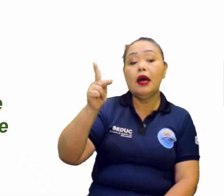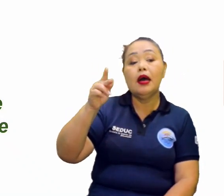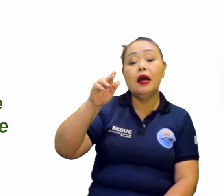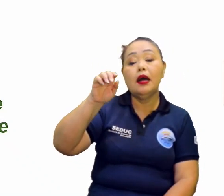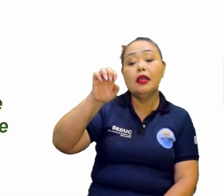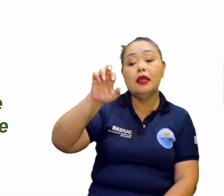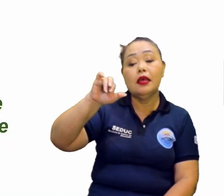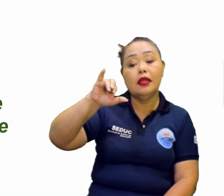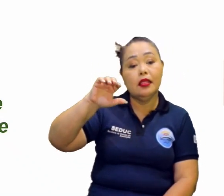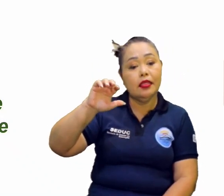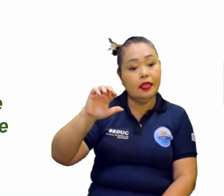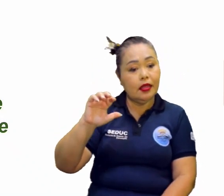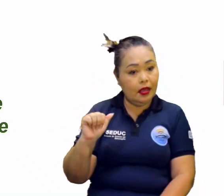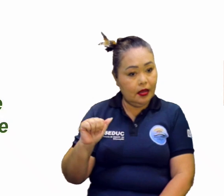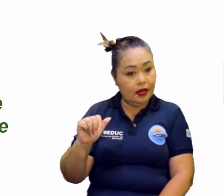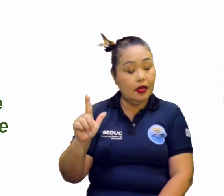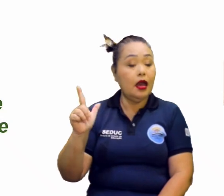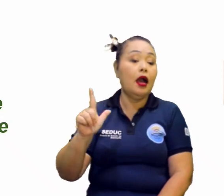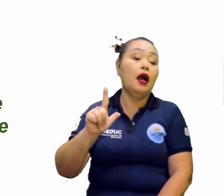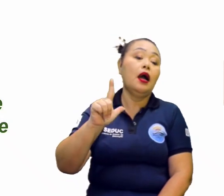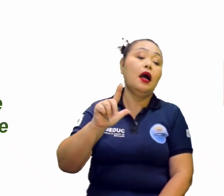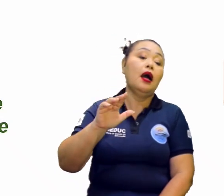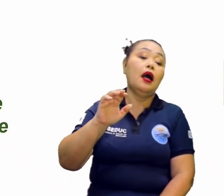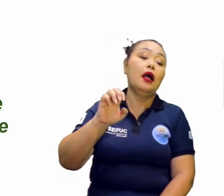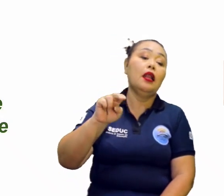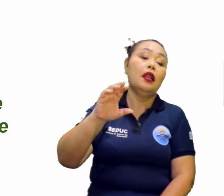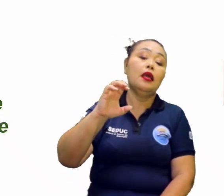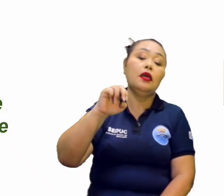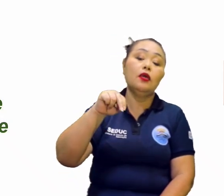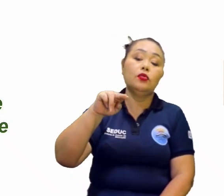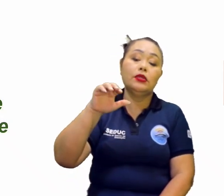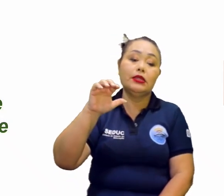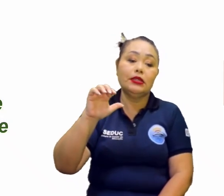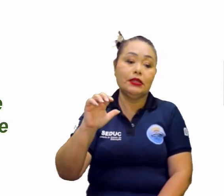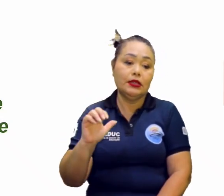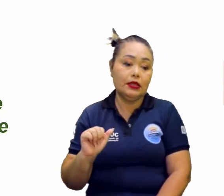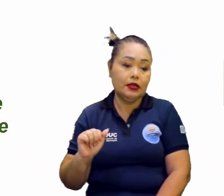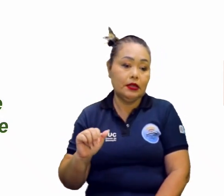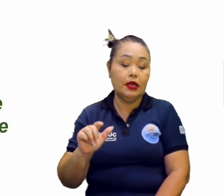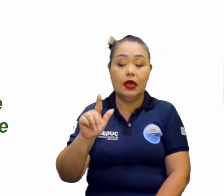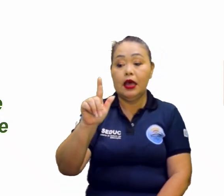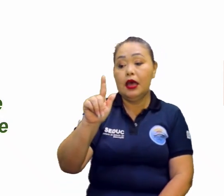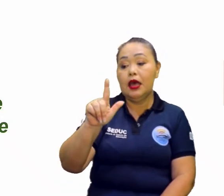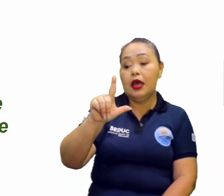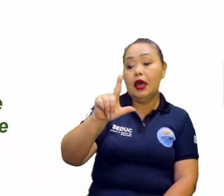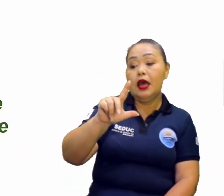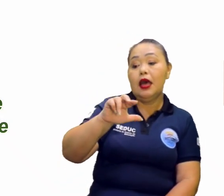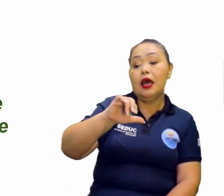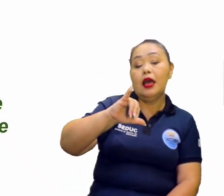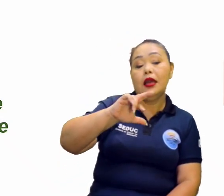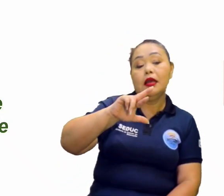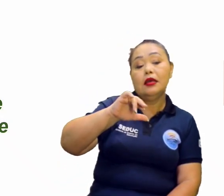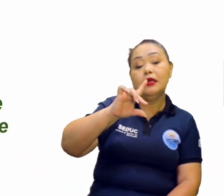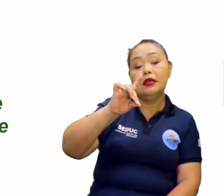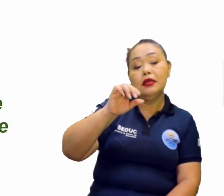algumas delas, a glicerídea, o feijão guandu, novamente aqui, o sabiá, que é a mimosa